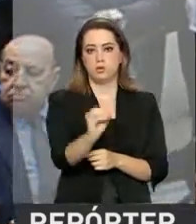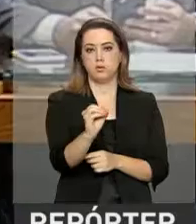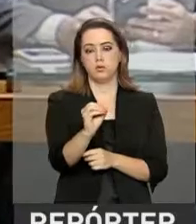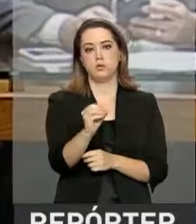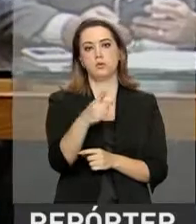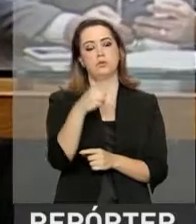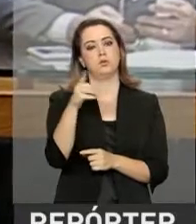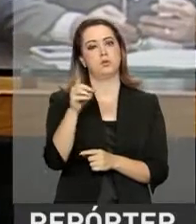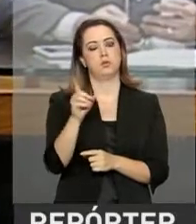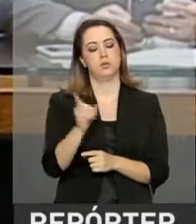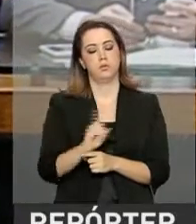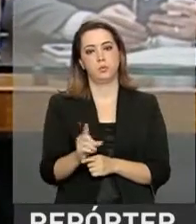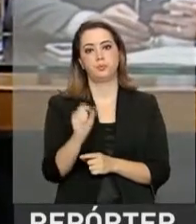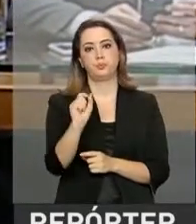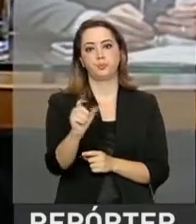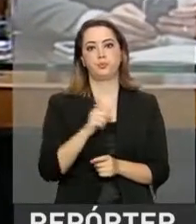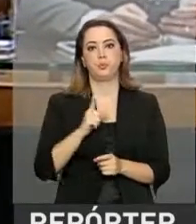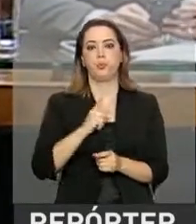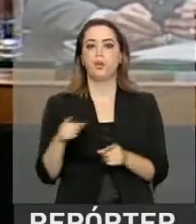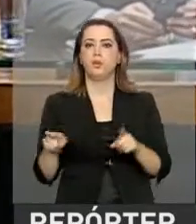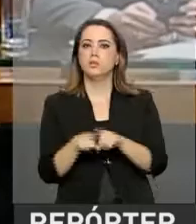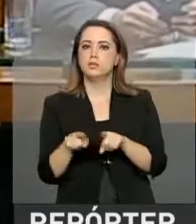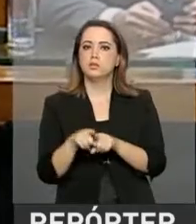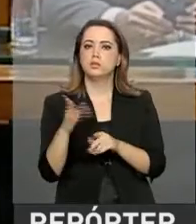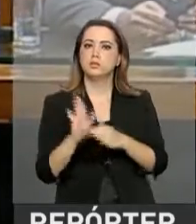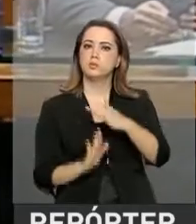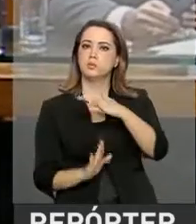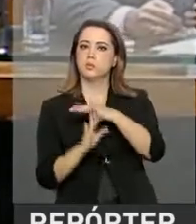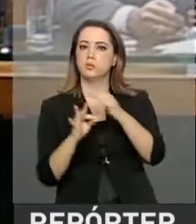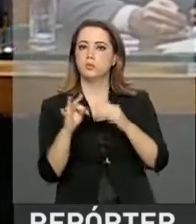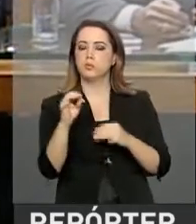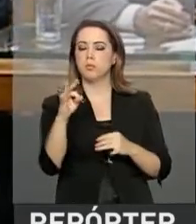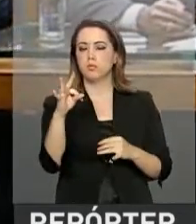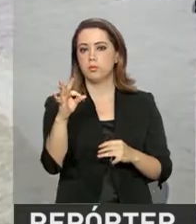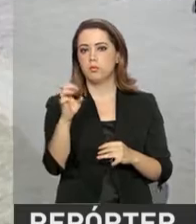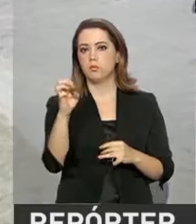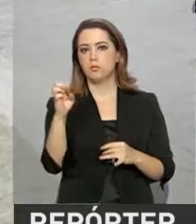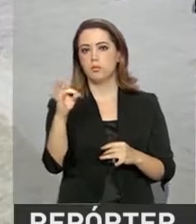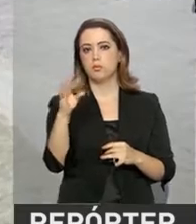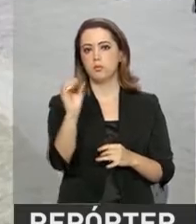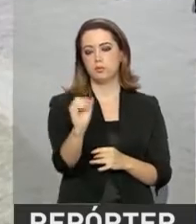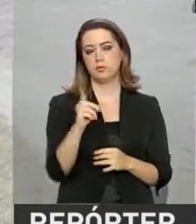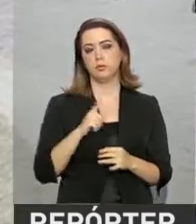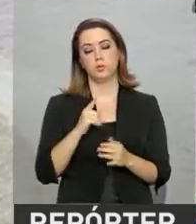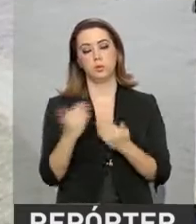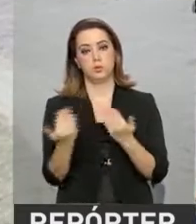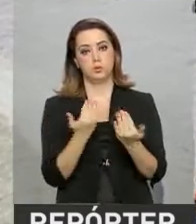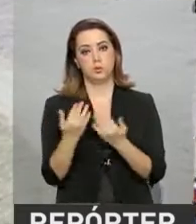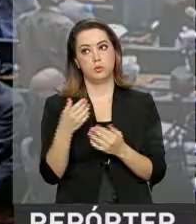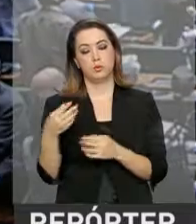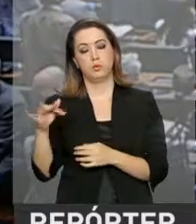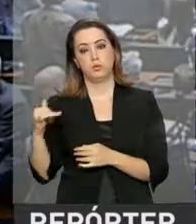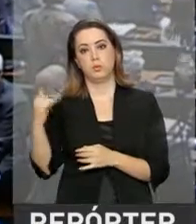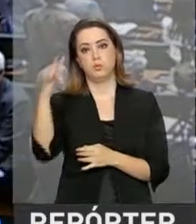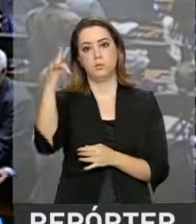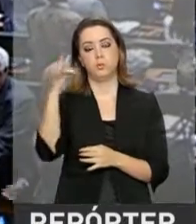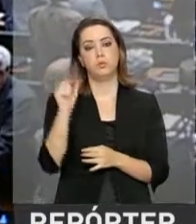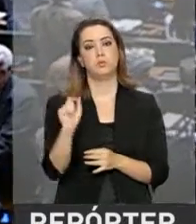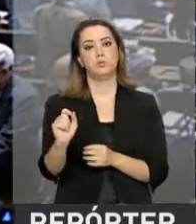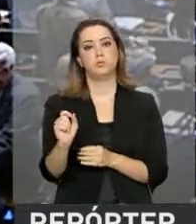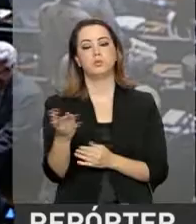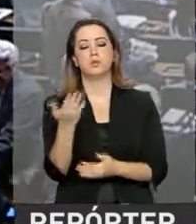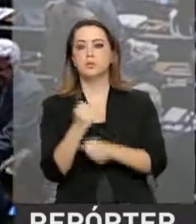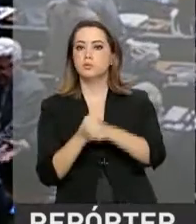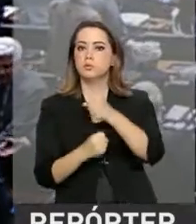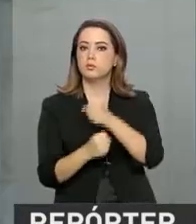dos estados está a criação de um teto de gastos públicos que não pode ultrapassar o do ano anterior acrescido apenas da